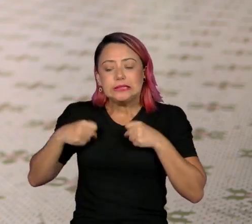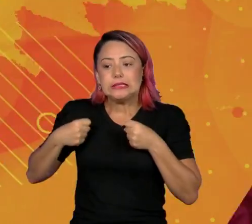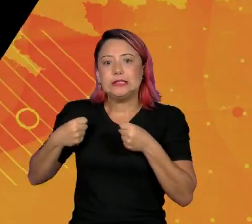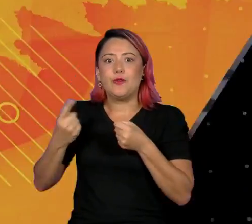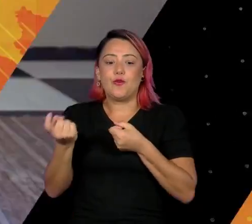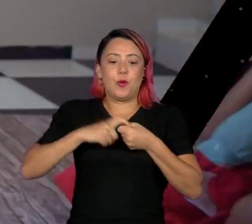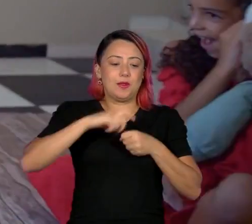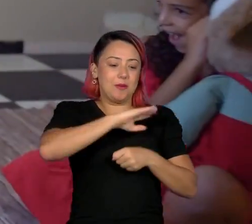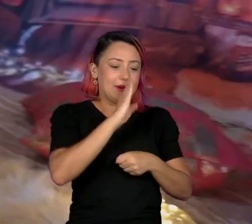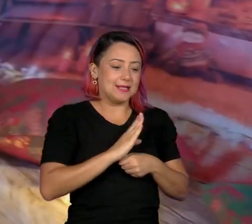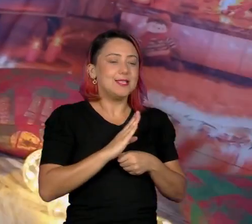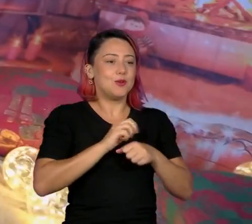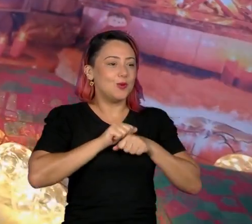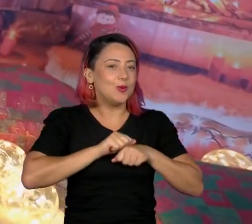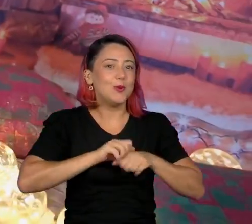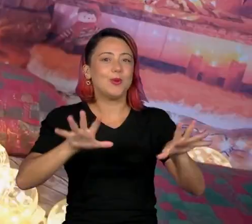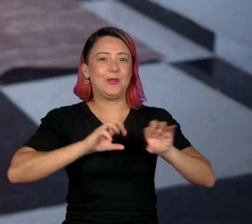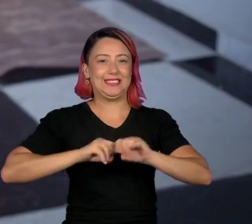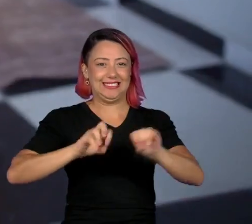aprendi.